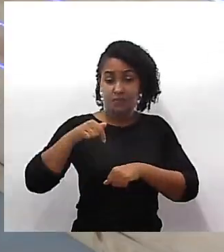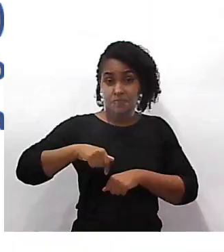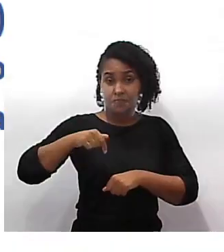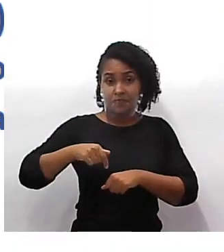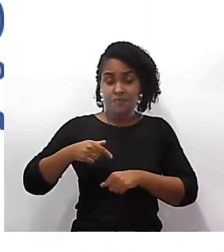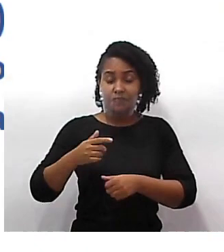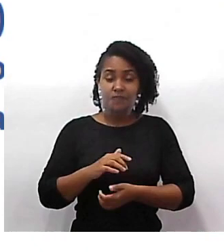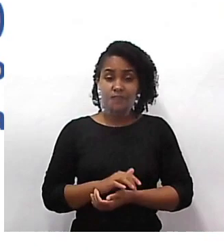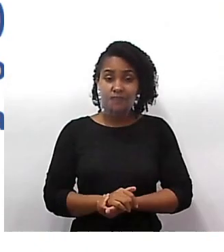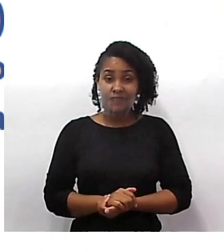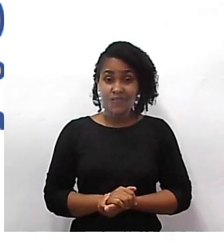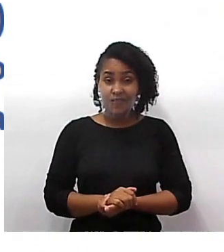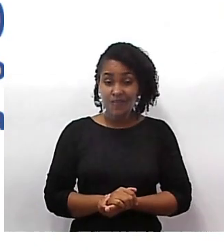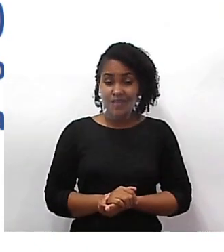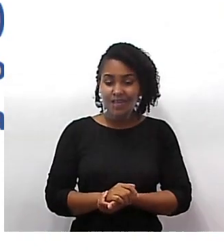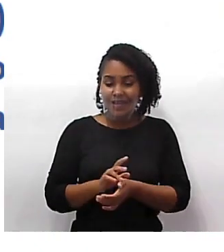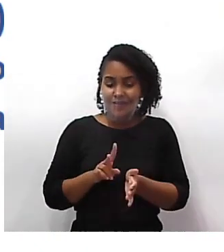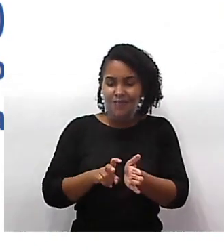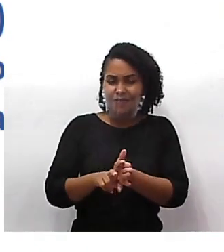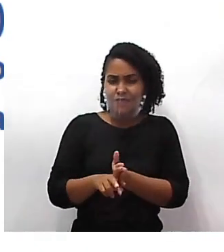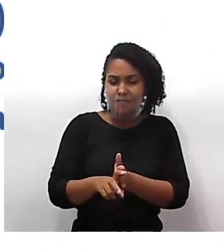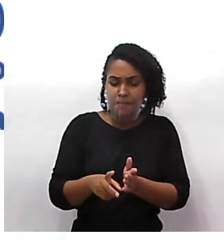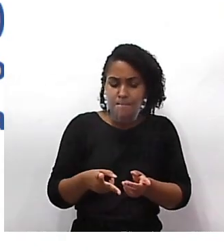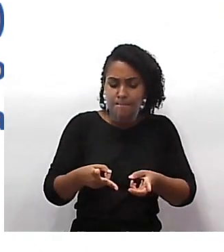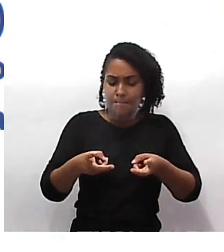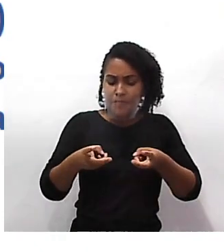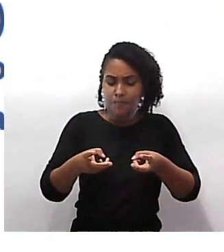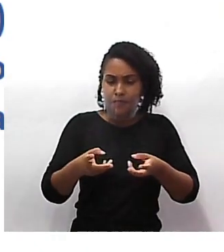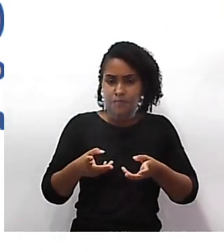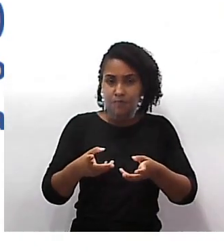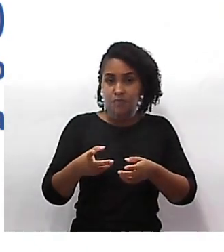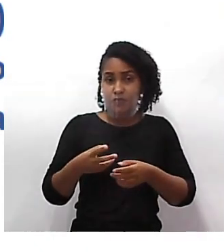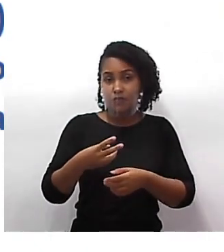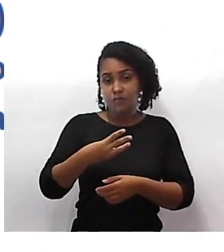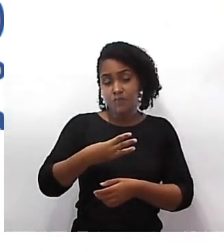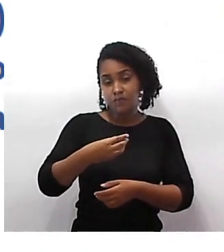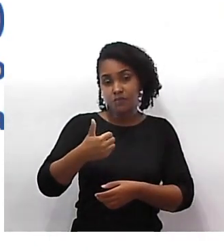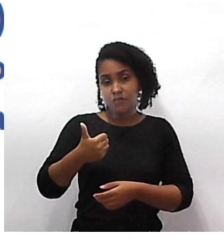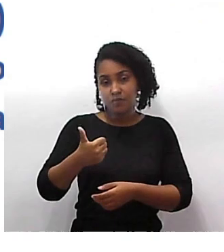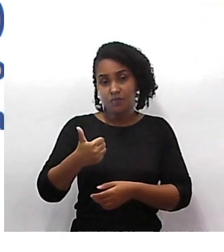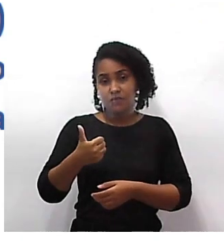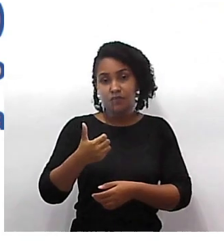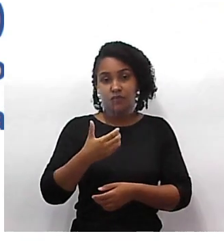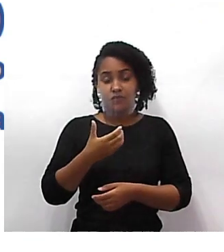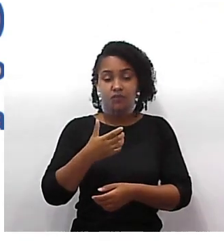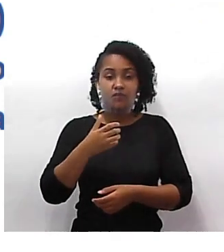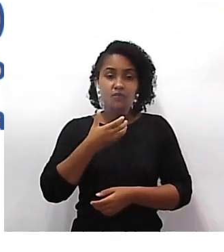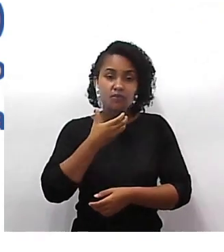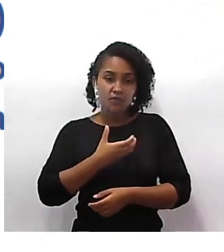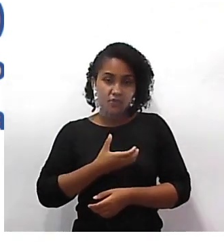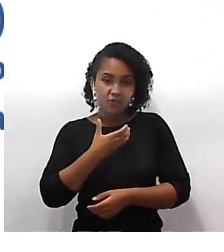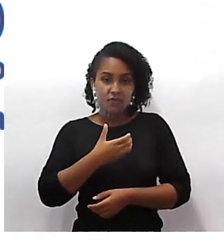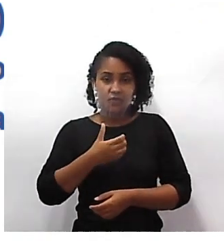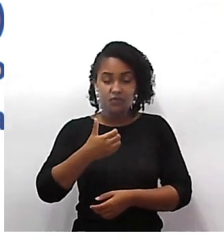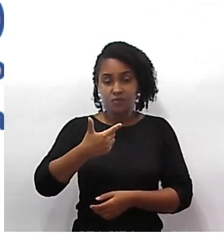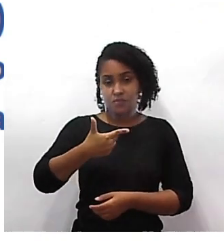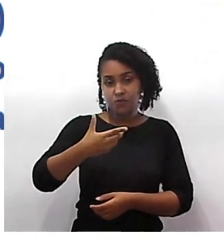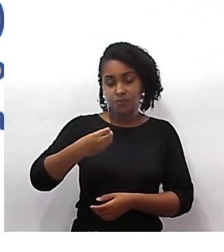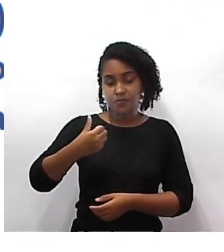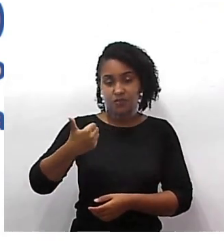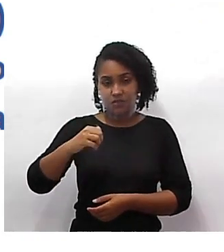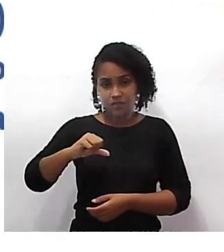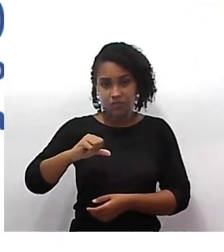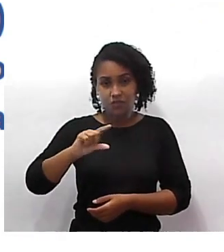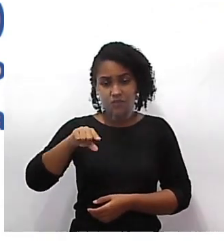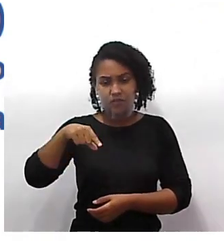O novo agente do coronavírus foi descoberto em 31 de 12 de 2019,